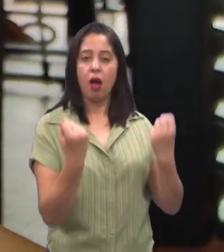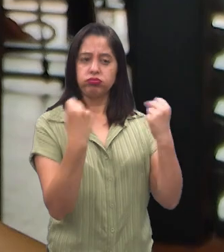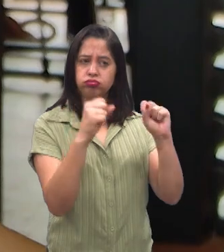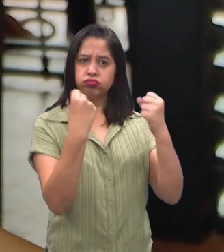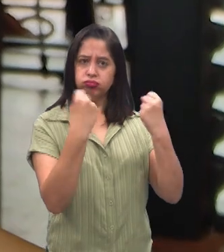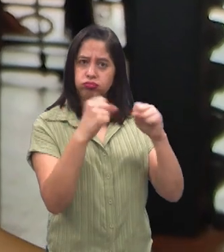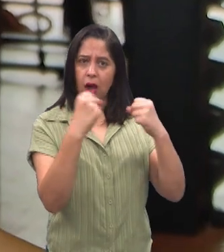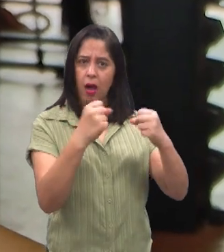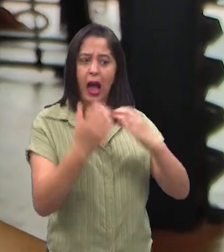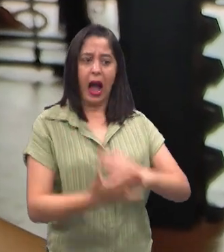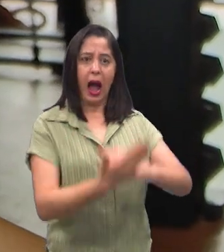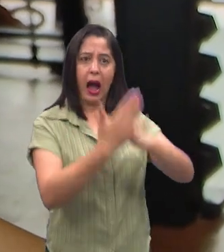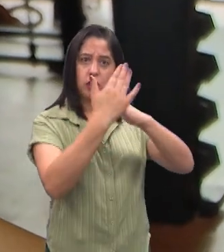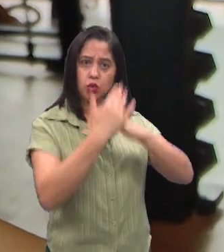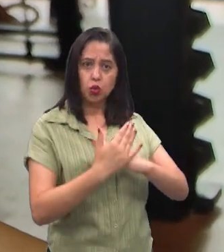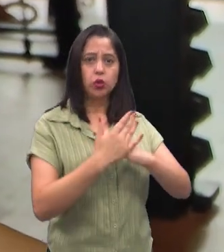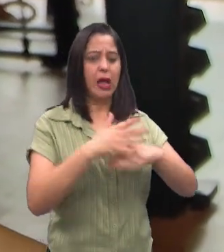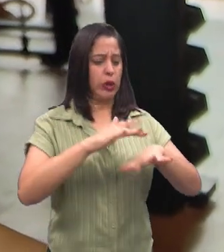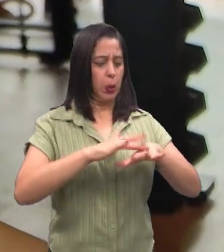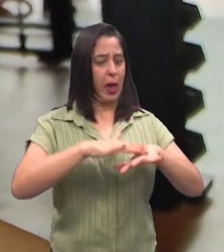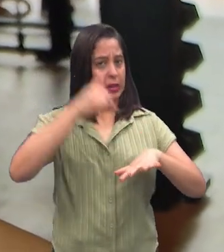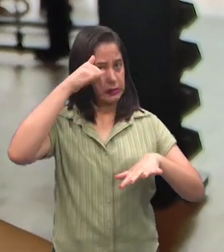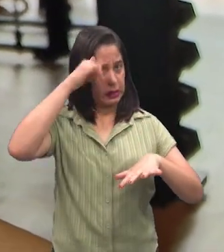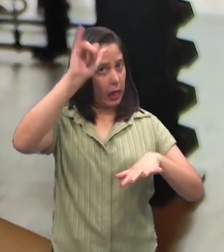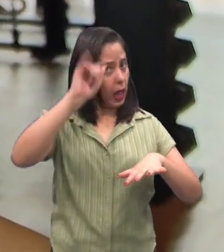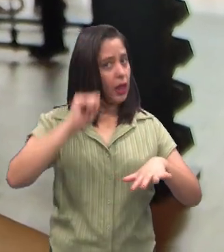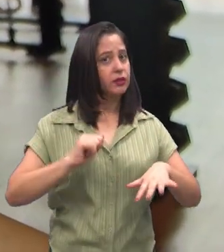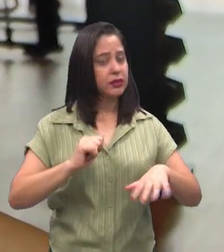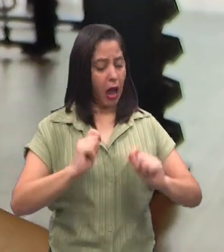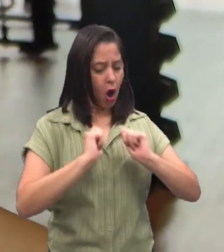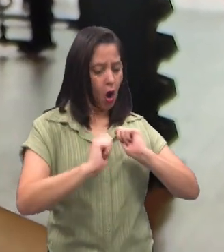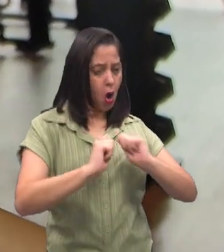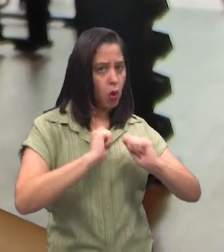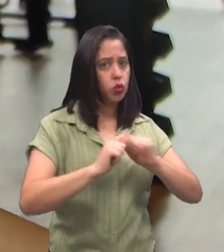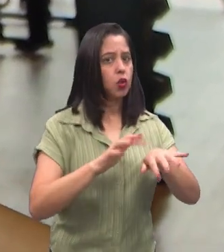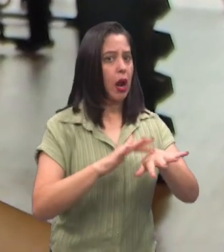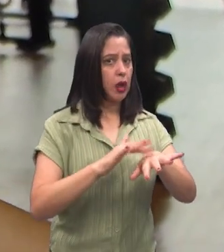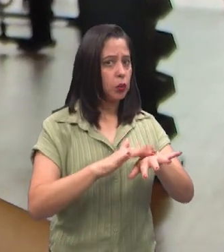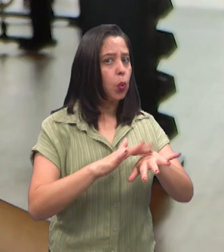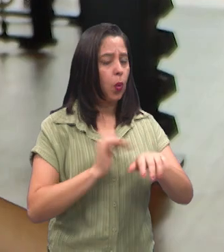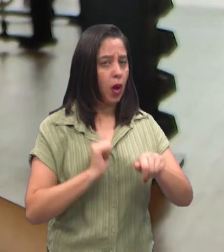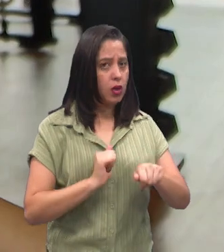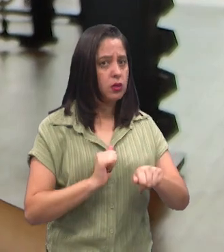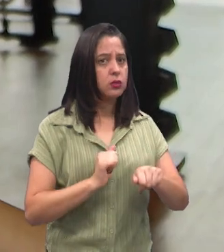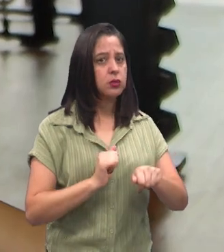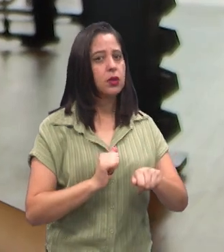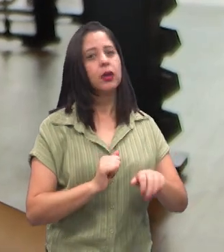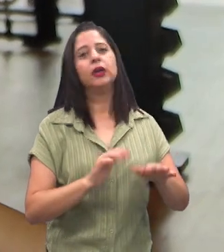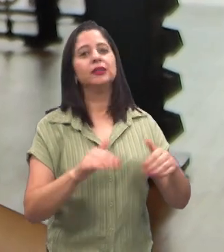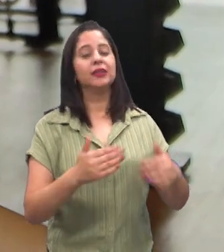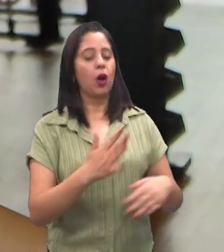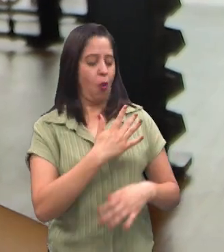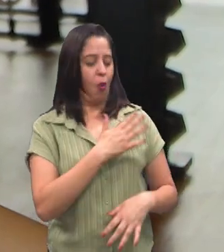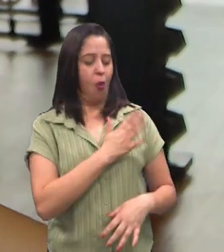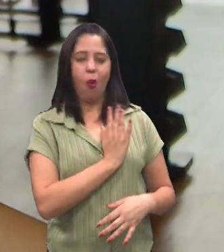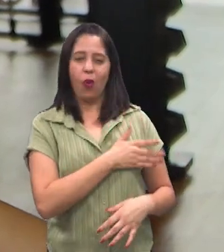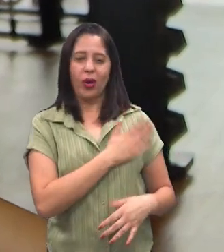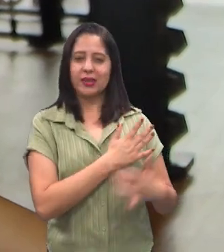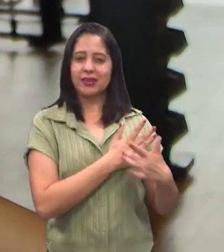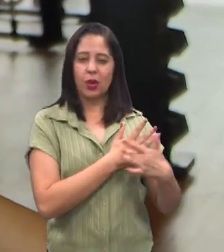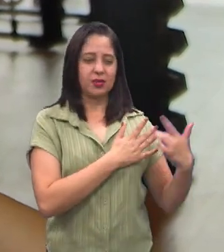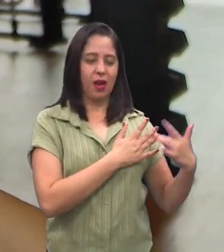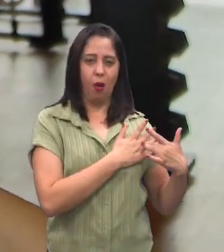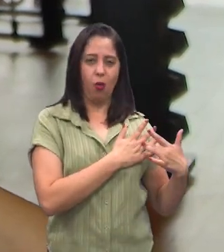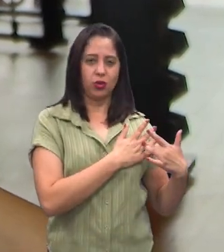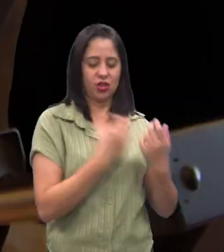papel fundamental na prevenção, né, e no controle de doenças cardiovasculares. Quando a gente fala de saúde do coração